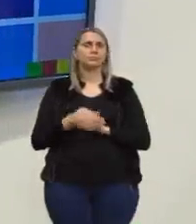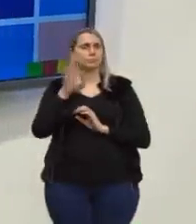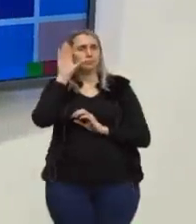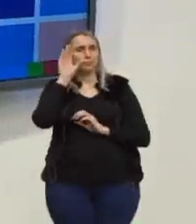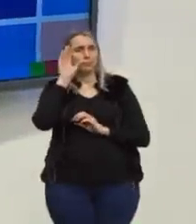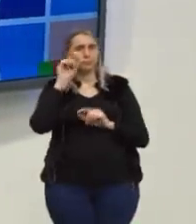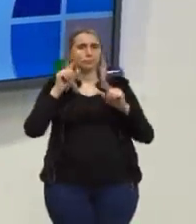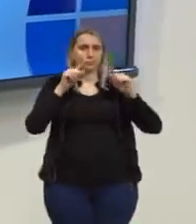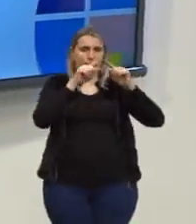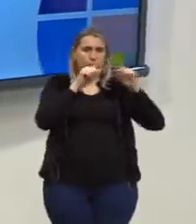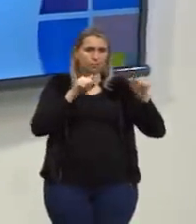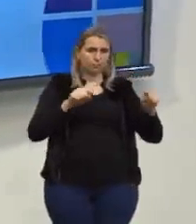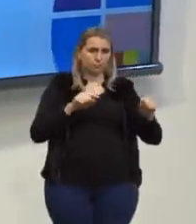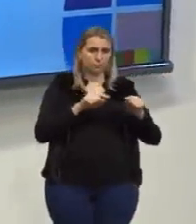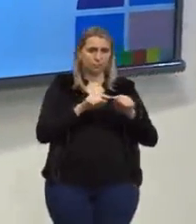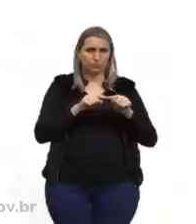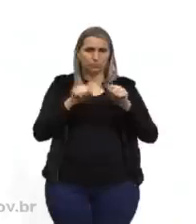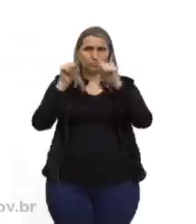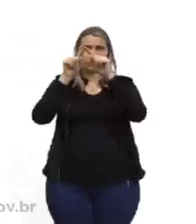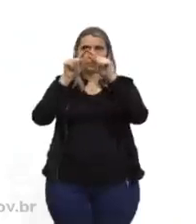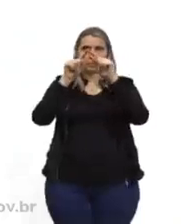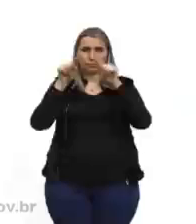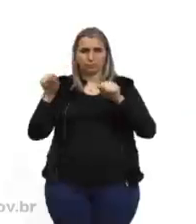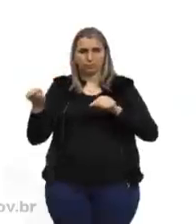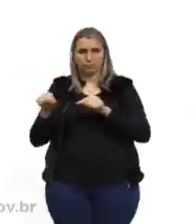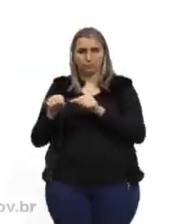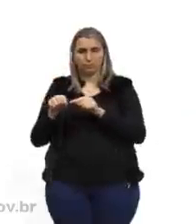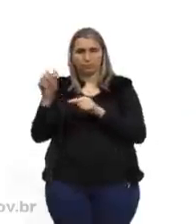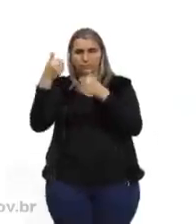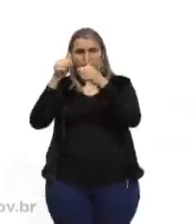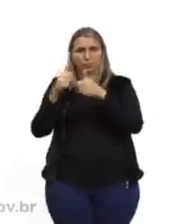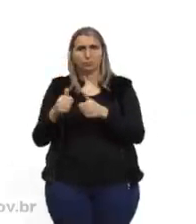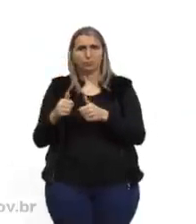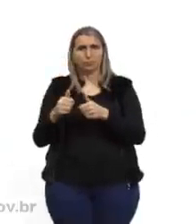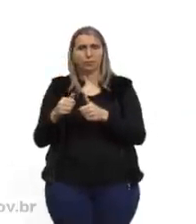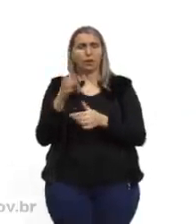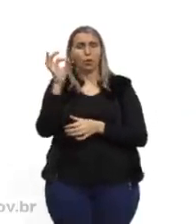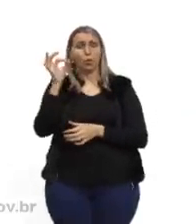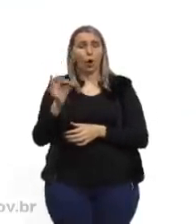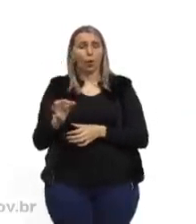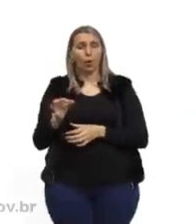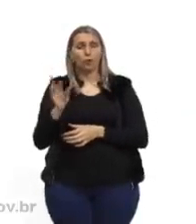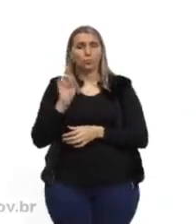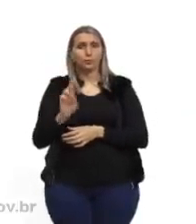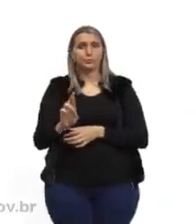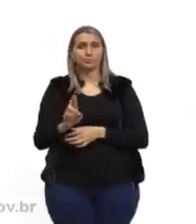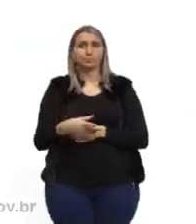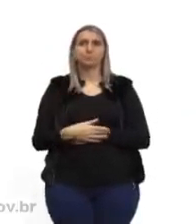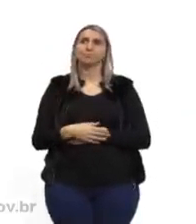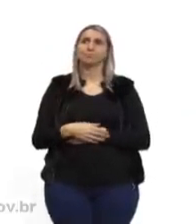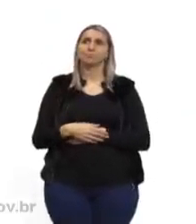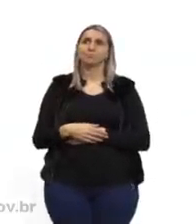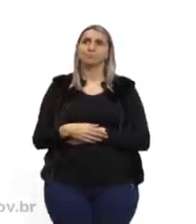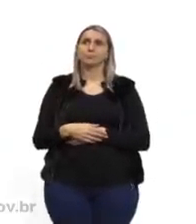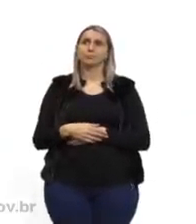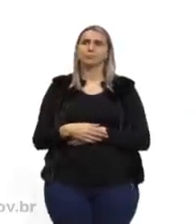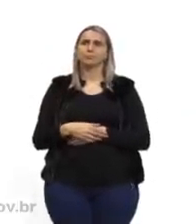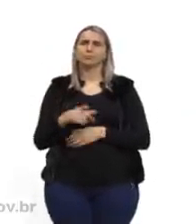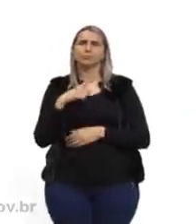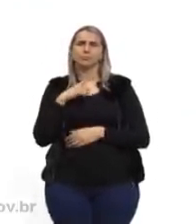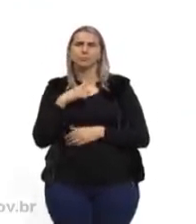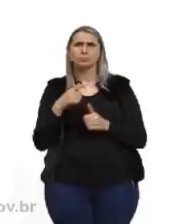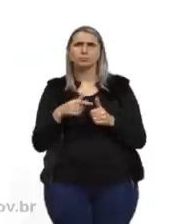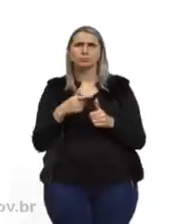Observe os triângulos da imagem e assinale a alternativa correta. Bom, o que, que nós temos aqui? Eu vou